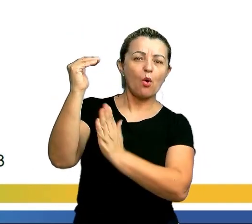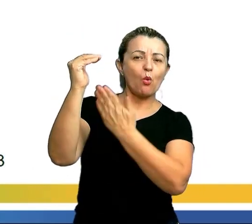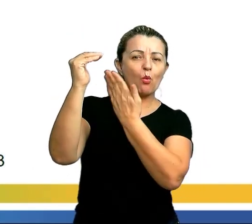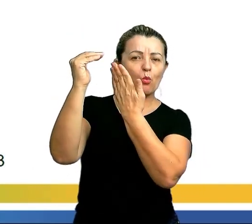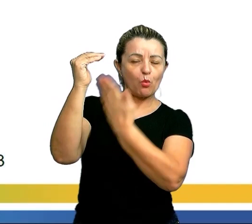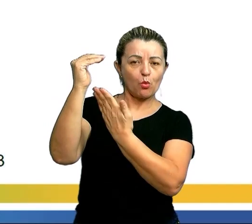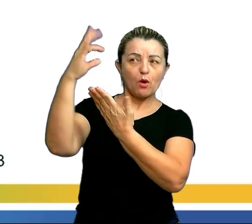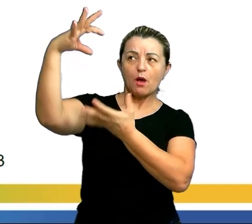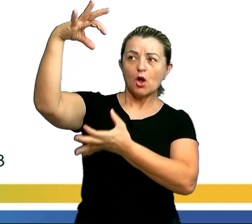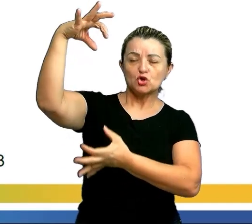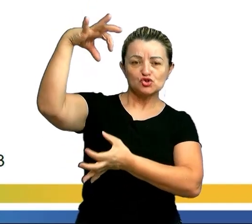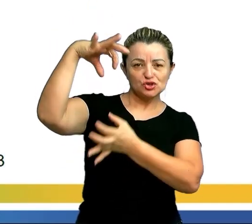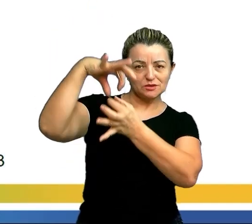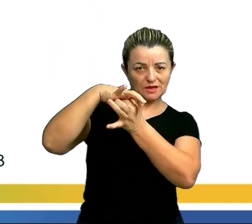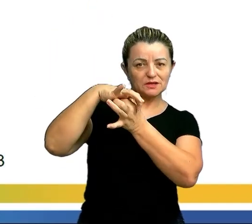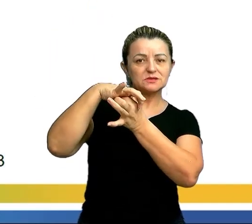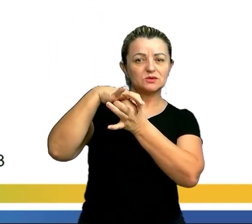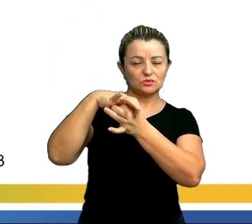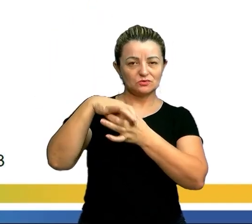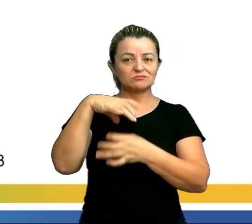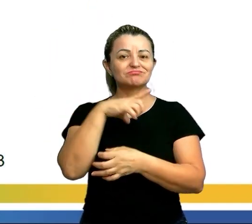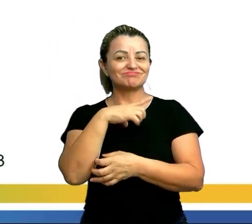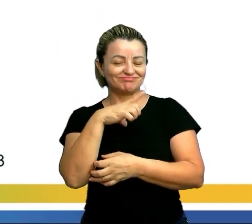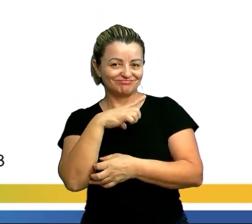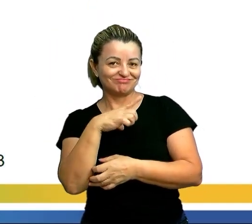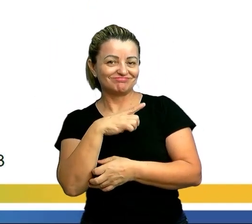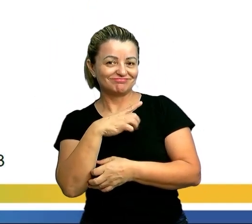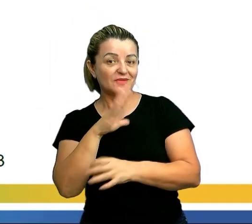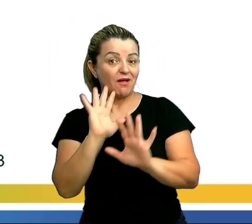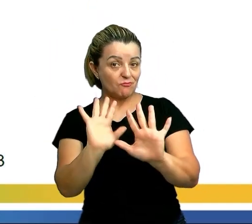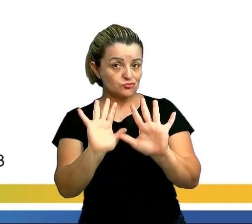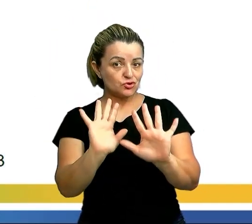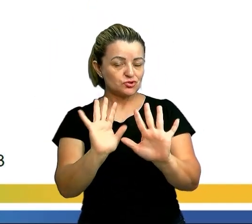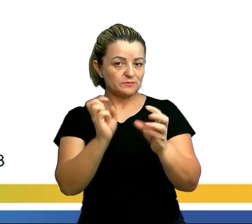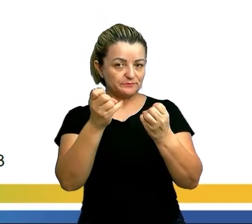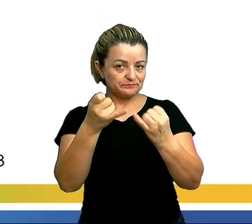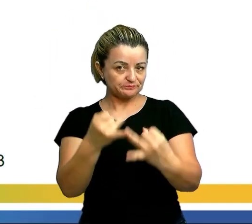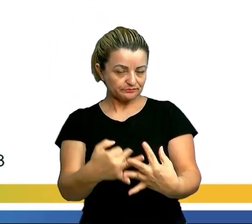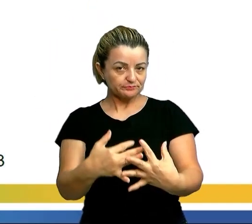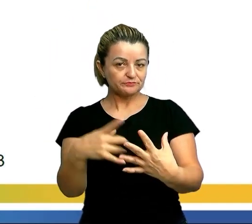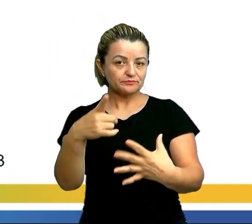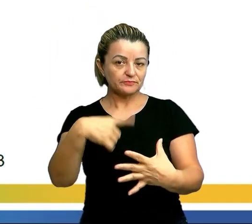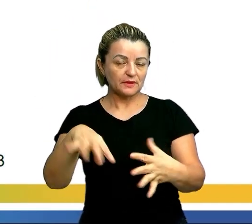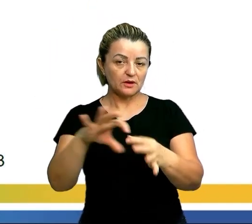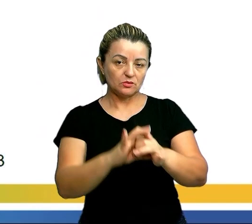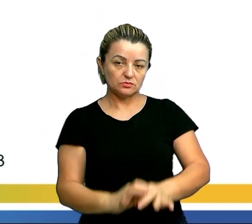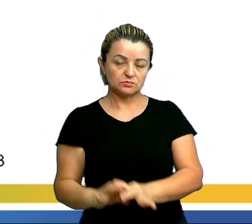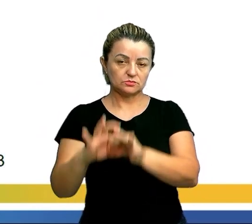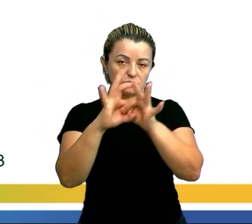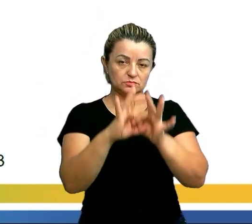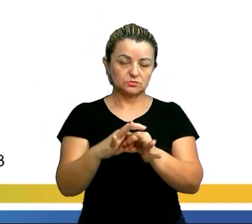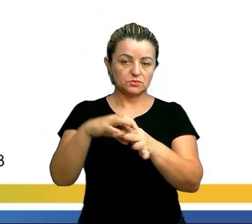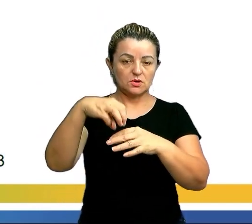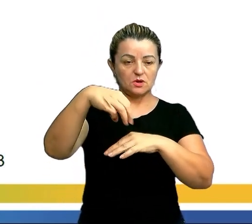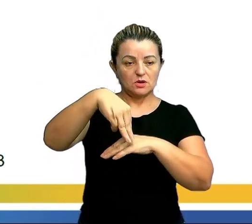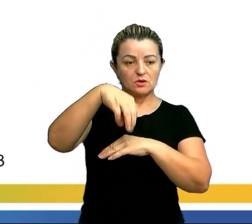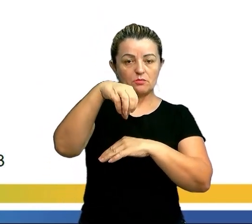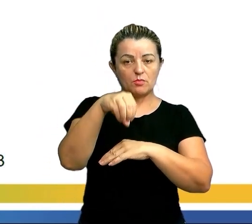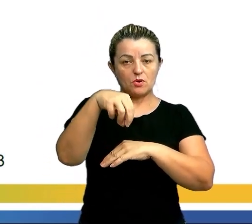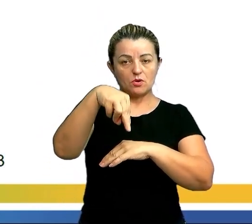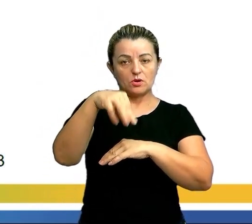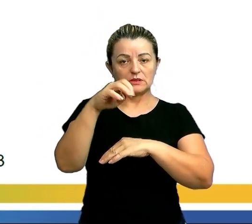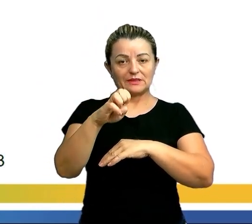de integração econômica, que nós vamos falar já já, que é justamente a União Monetária. A União